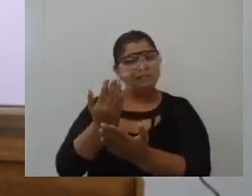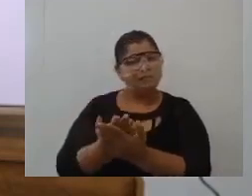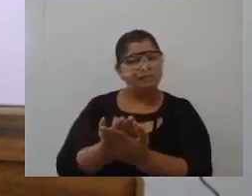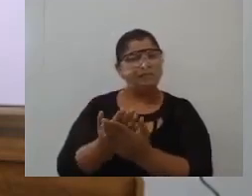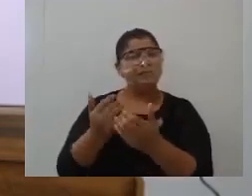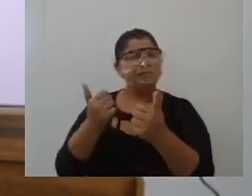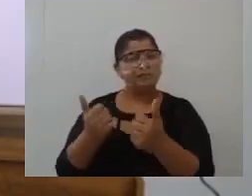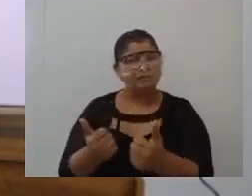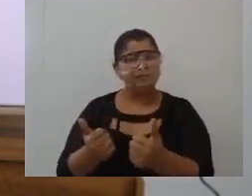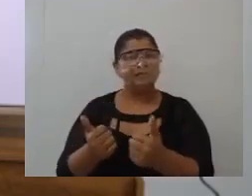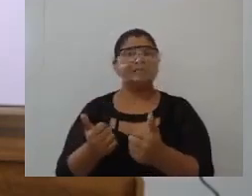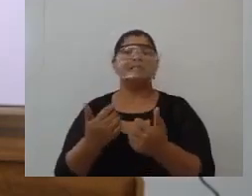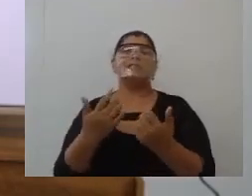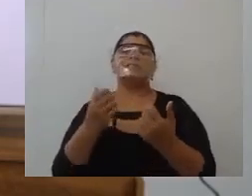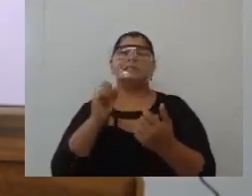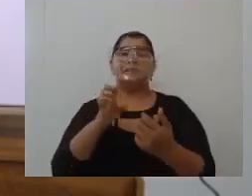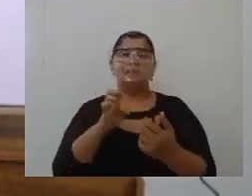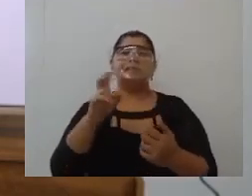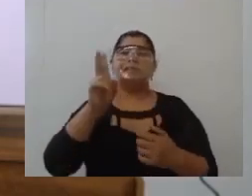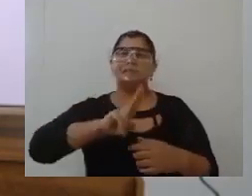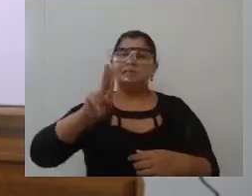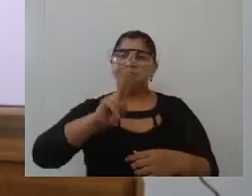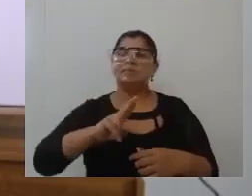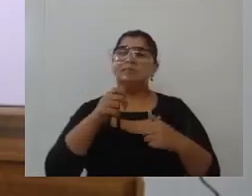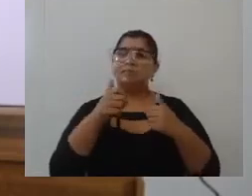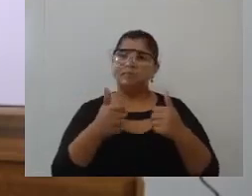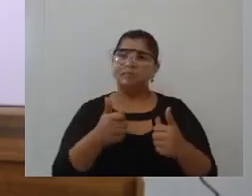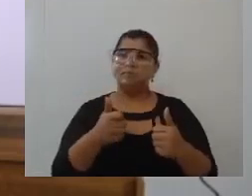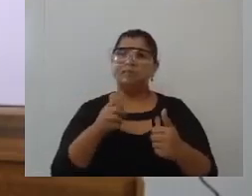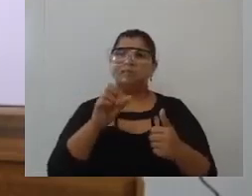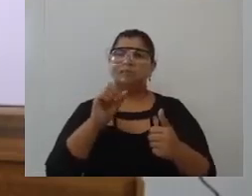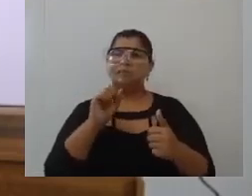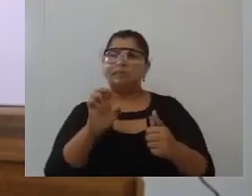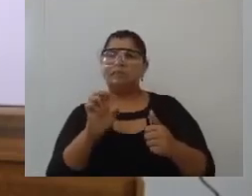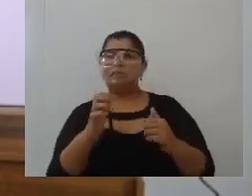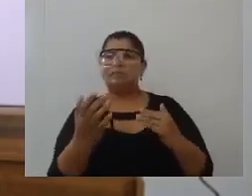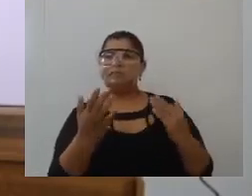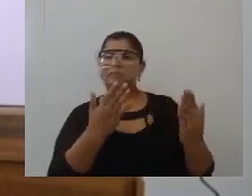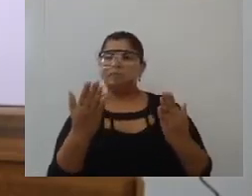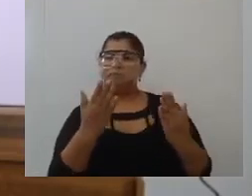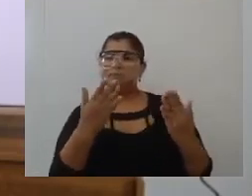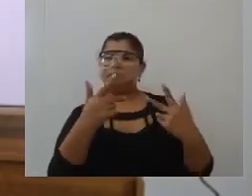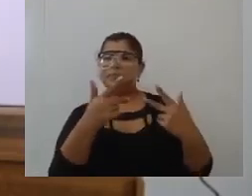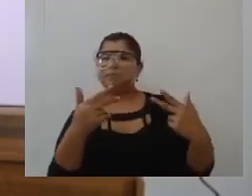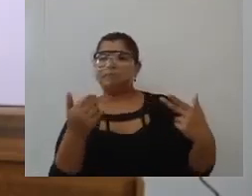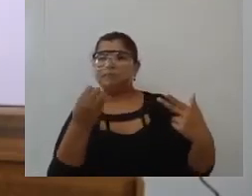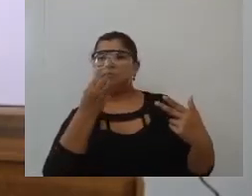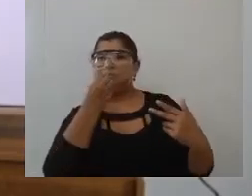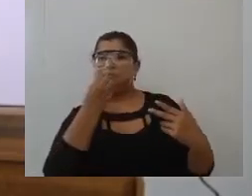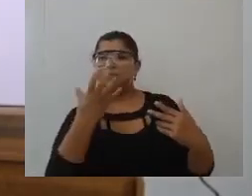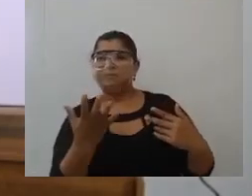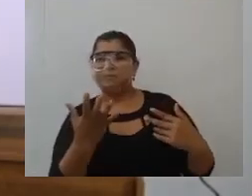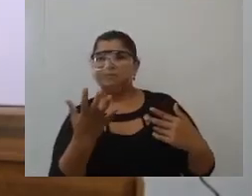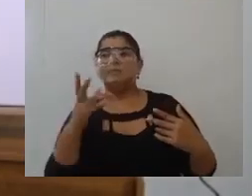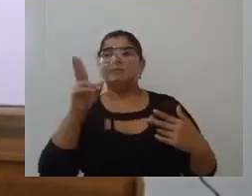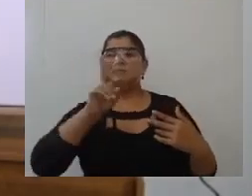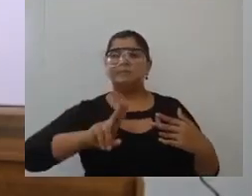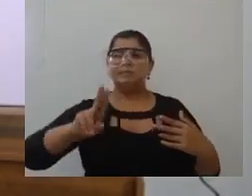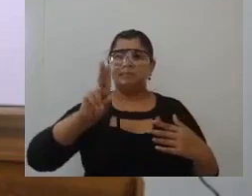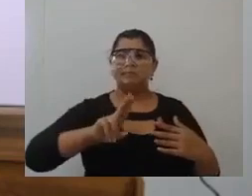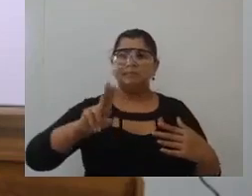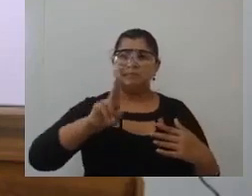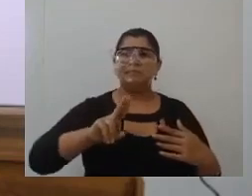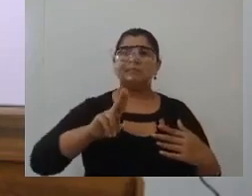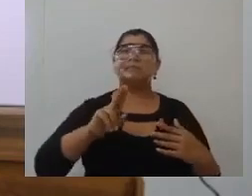credibilidade, e se aquilo é útil. Se for uma coisa boa, de utilidade